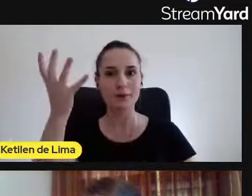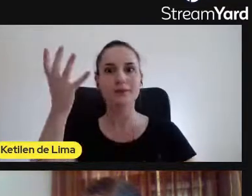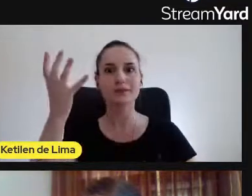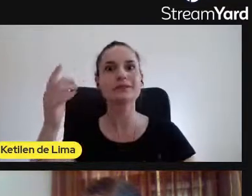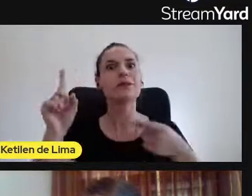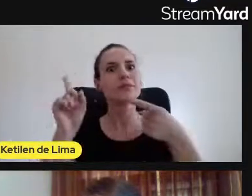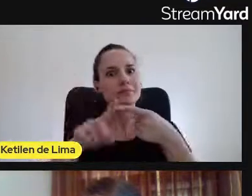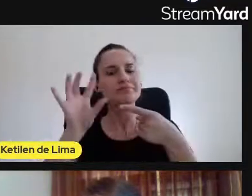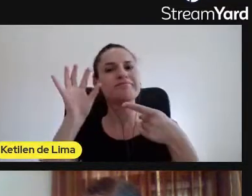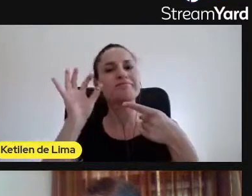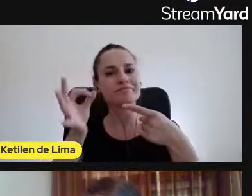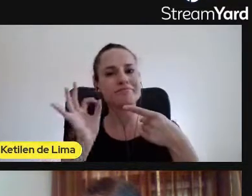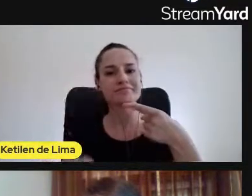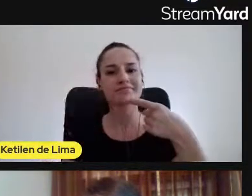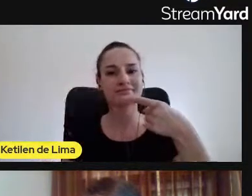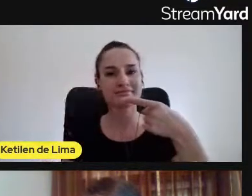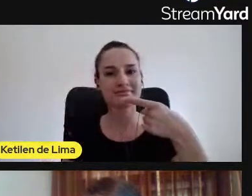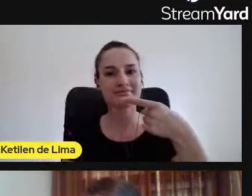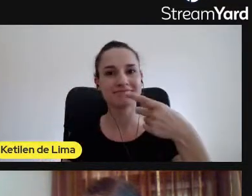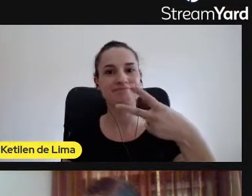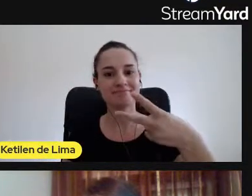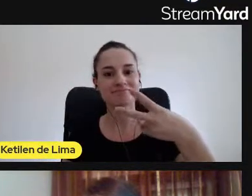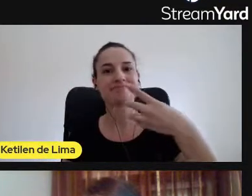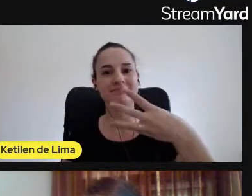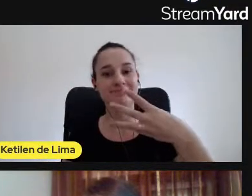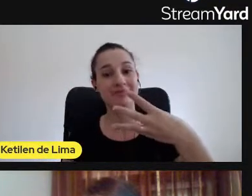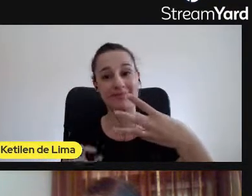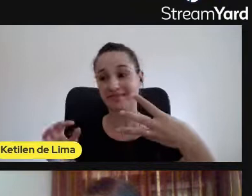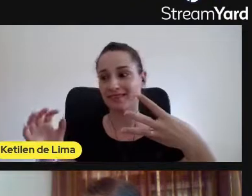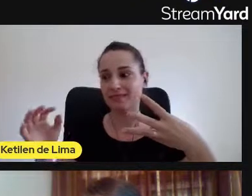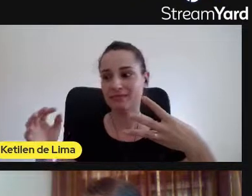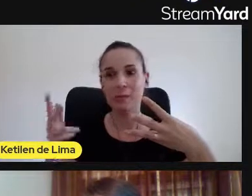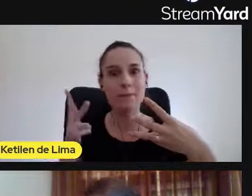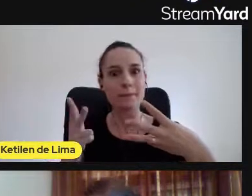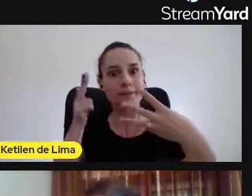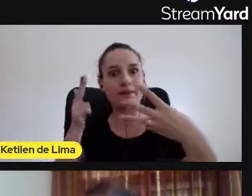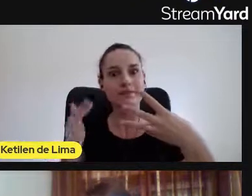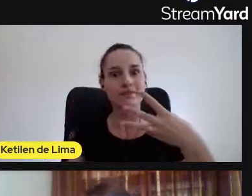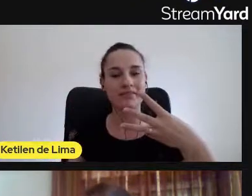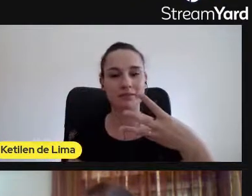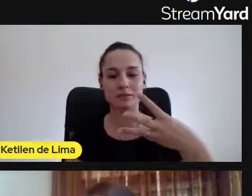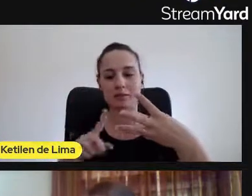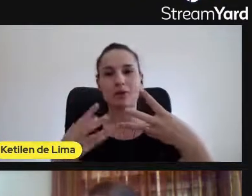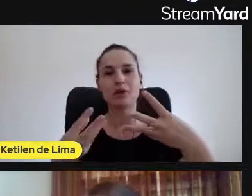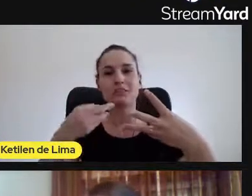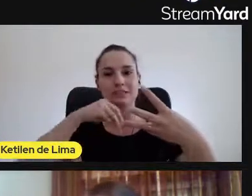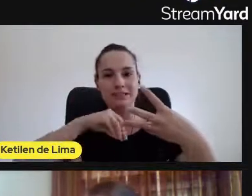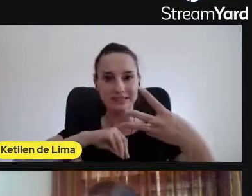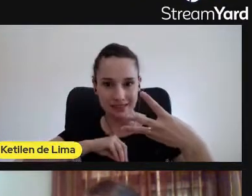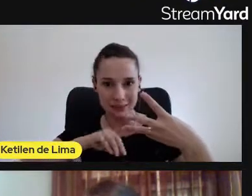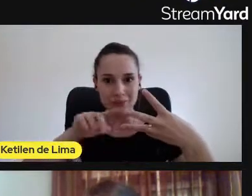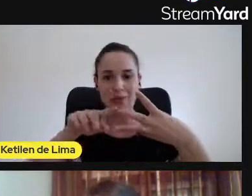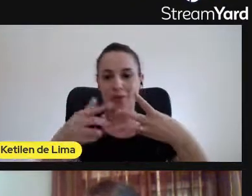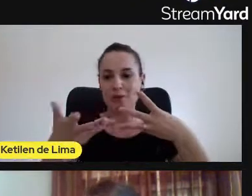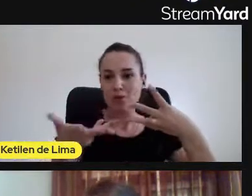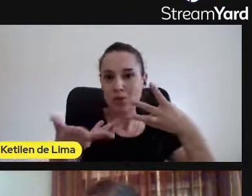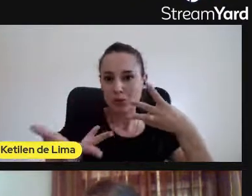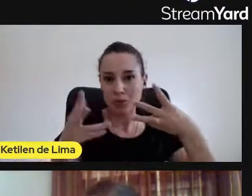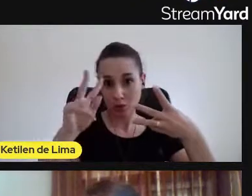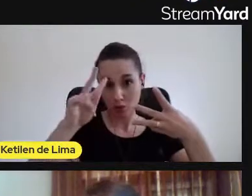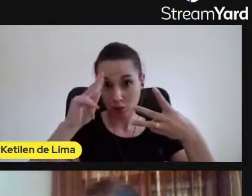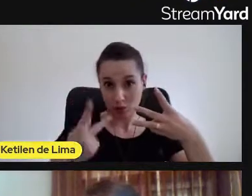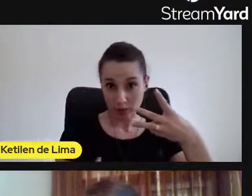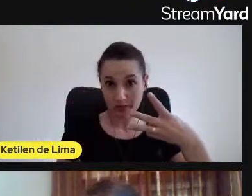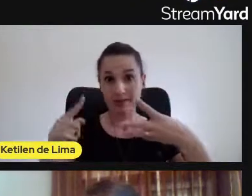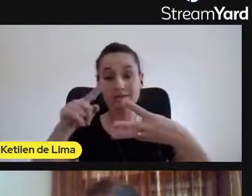que vem da gente estando em contato o tempo todo com o nosso interior e também das relações humanas, né? Porque a gente está longe, tanto porque a